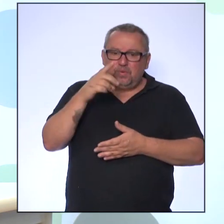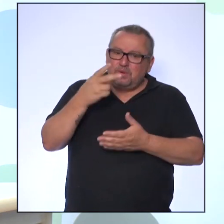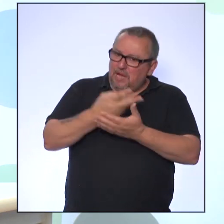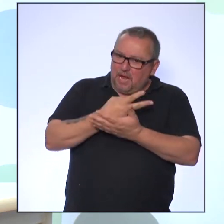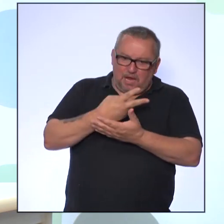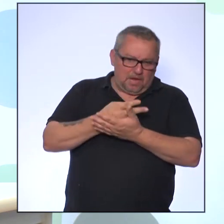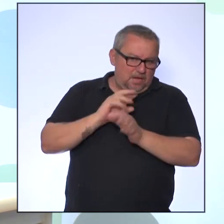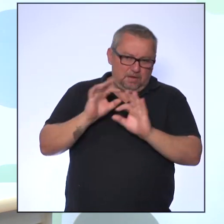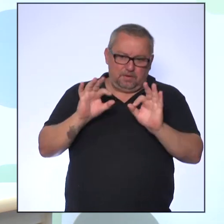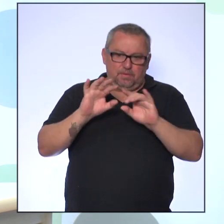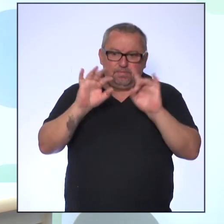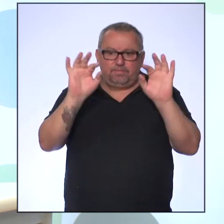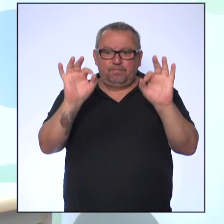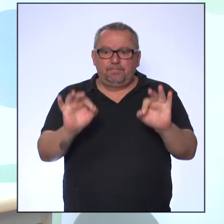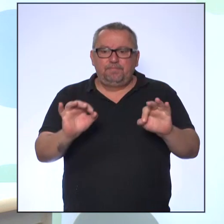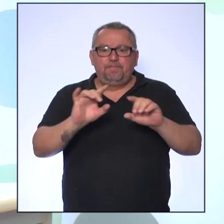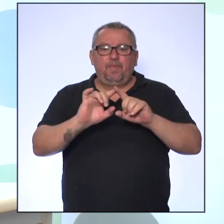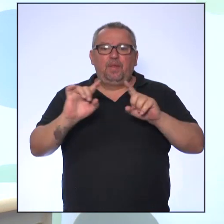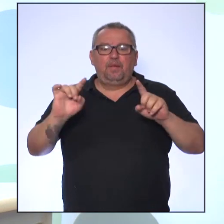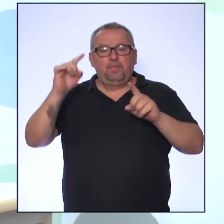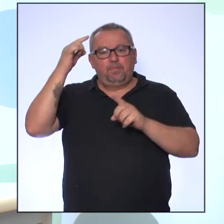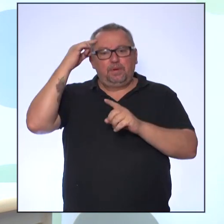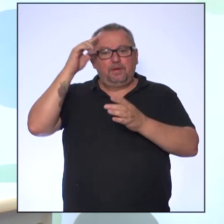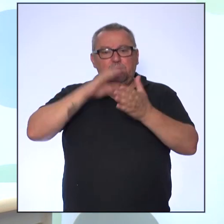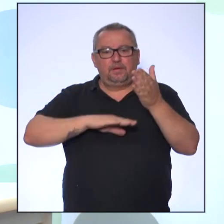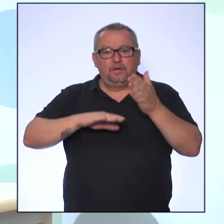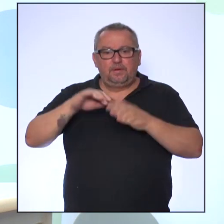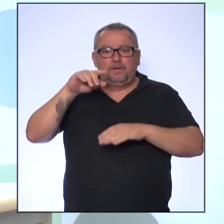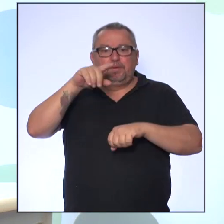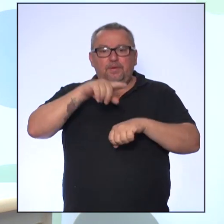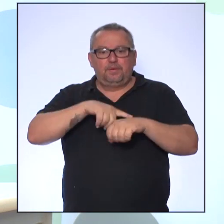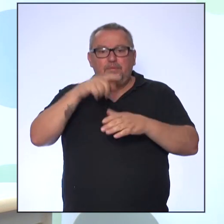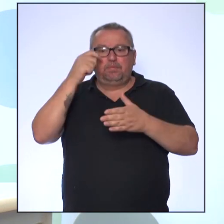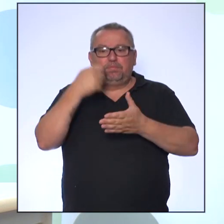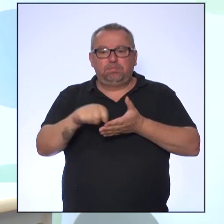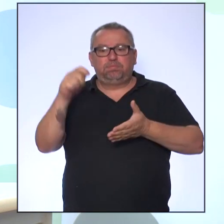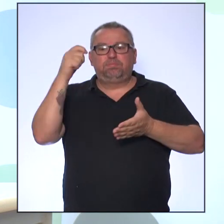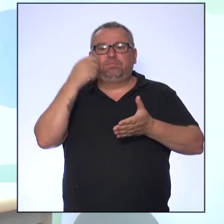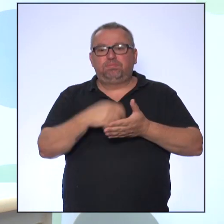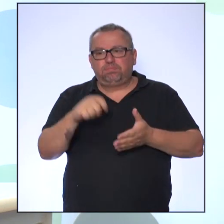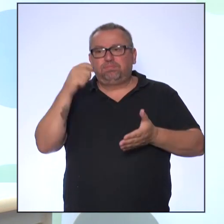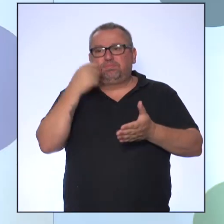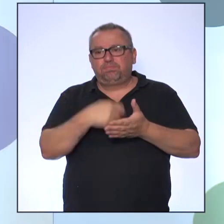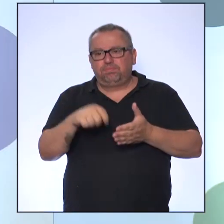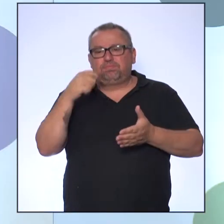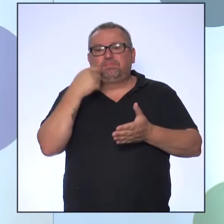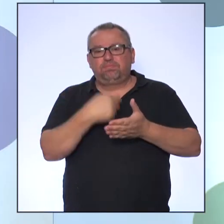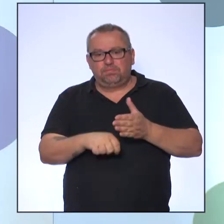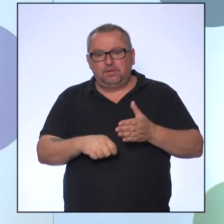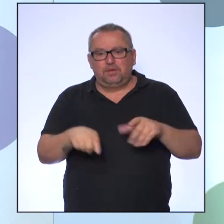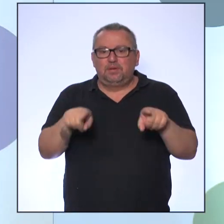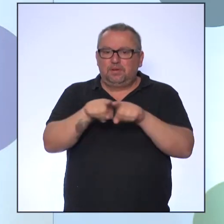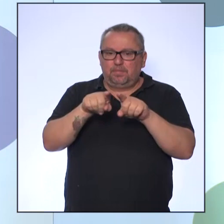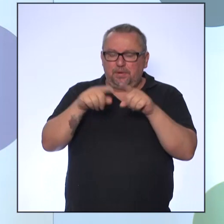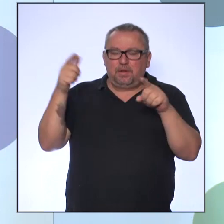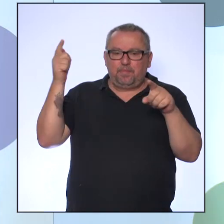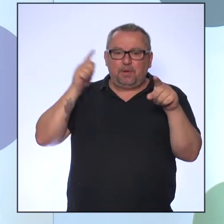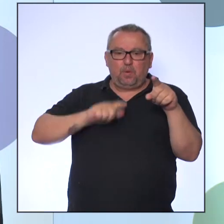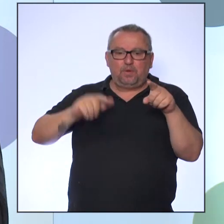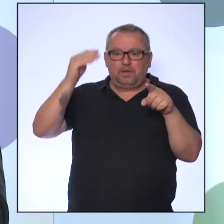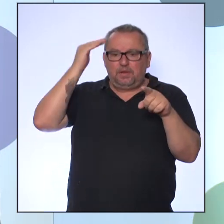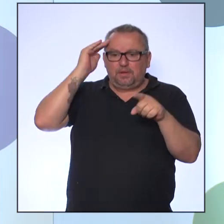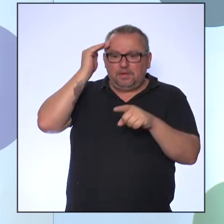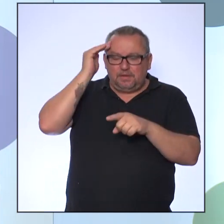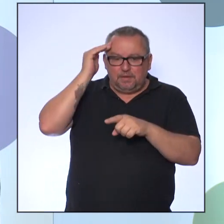tá certinho, né? Mas imagina toda hora escrever isso. Ficaria ruim, não ficaria? até a questão do entendimento, né? Eu acho que a